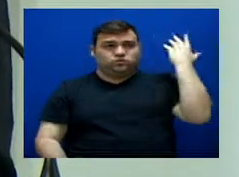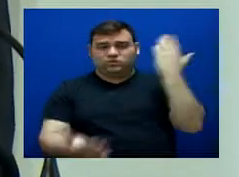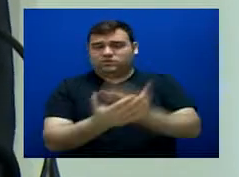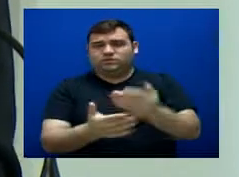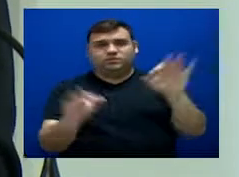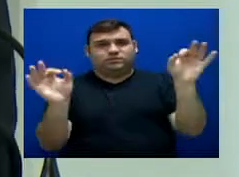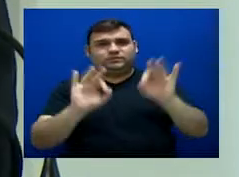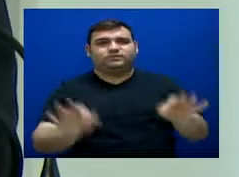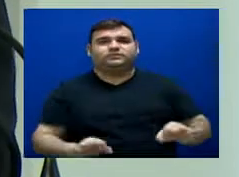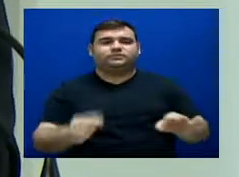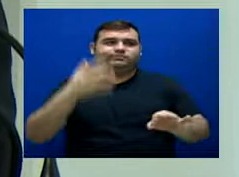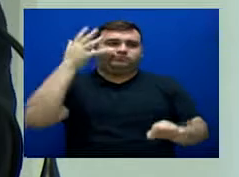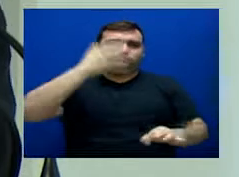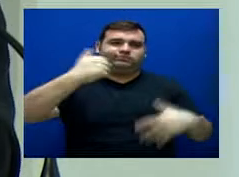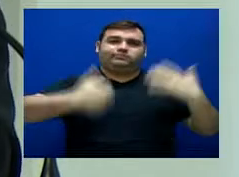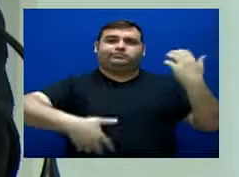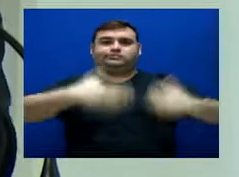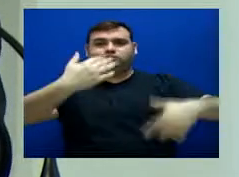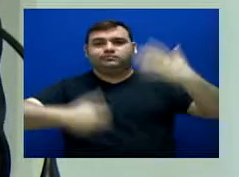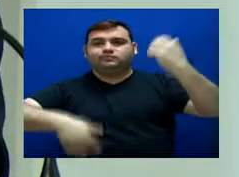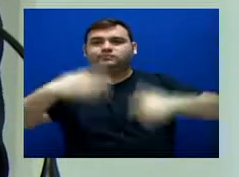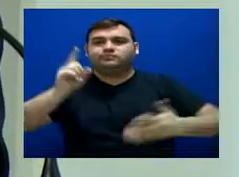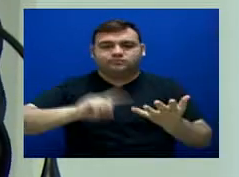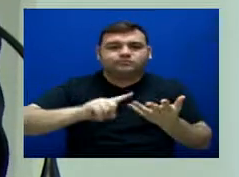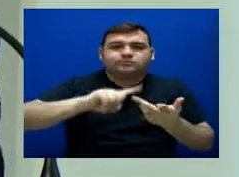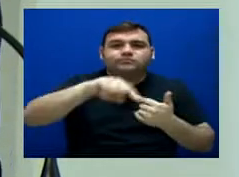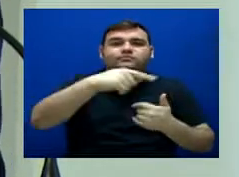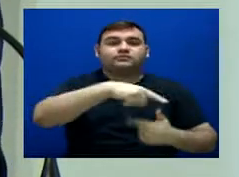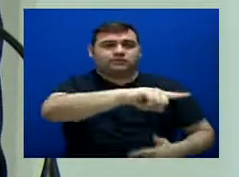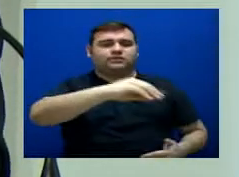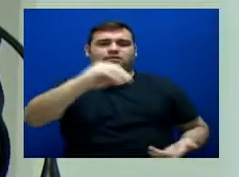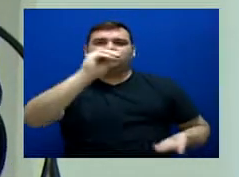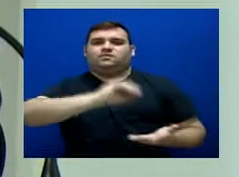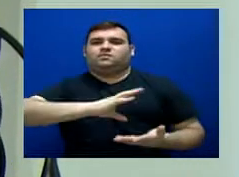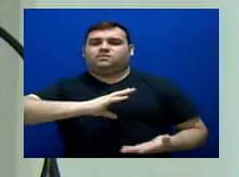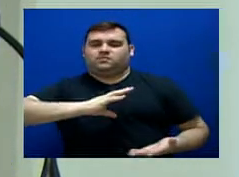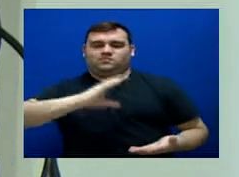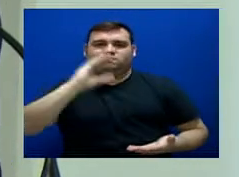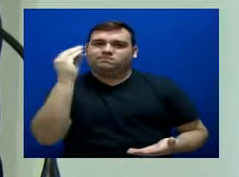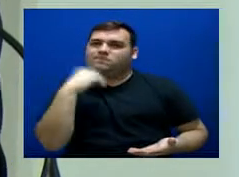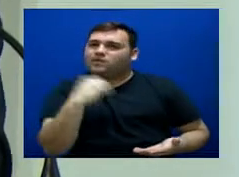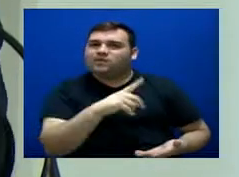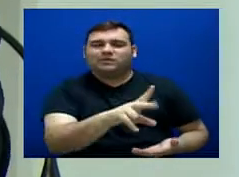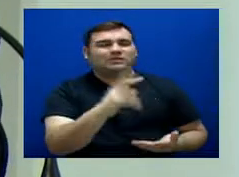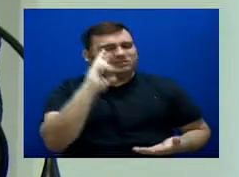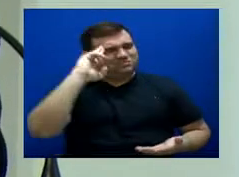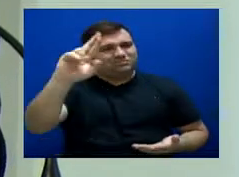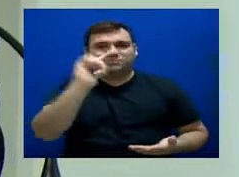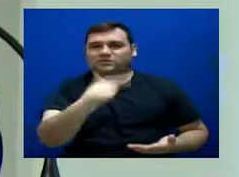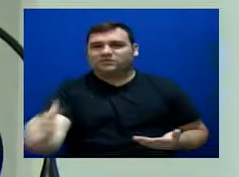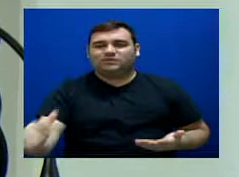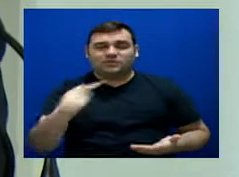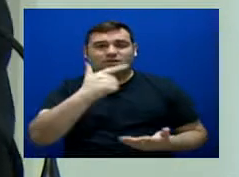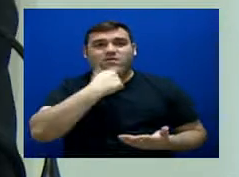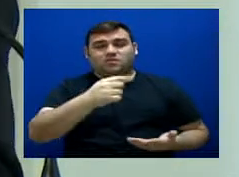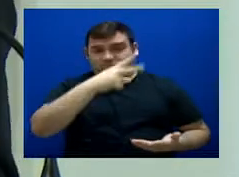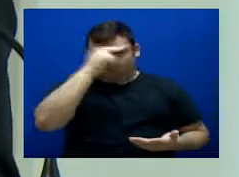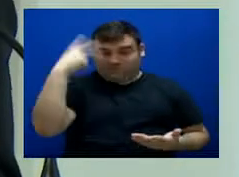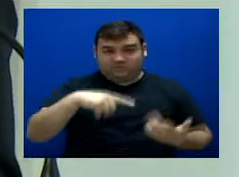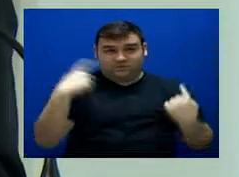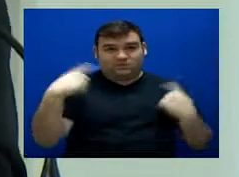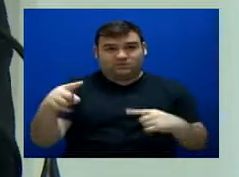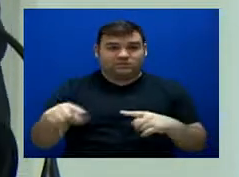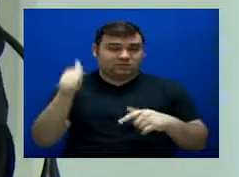agora se manifestar com relação a todas as atitudes covardes, irresponsável que esse prefeito está fazendo com a